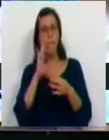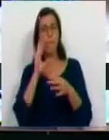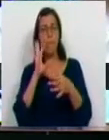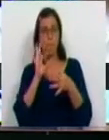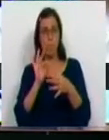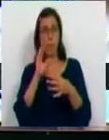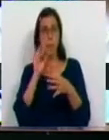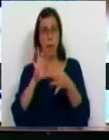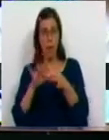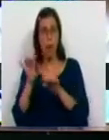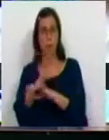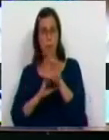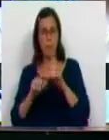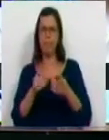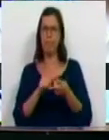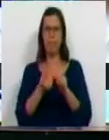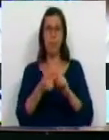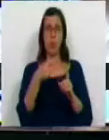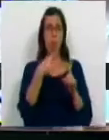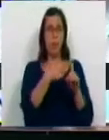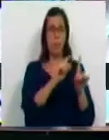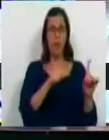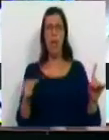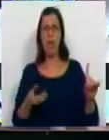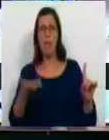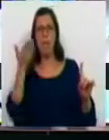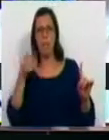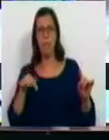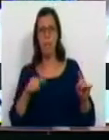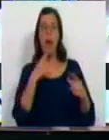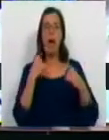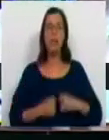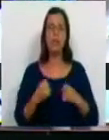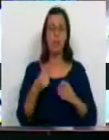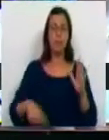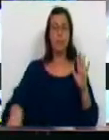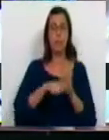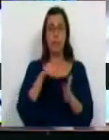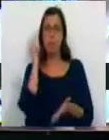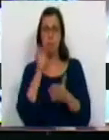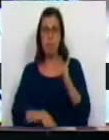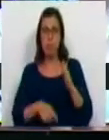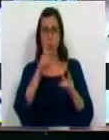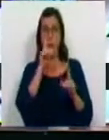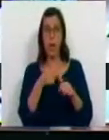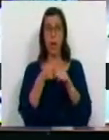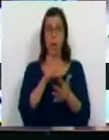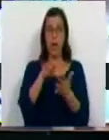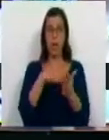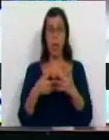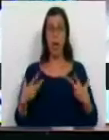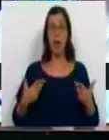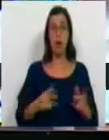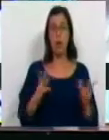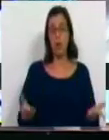bancária, cujo efeito é mais perverso do que benéfico, e, por outro lado, a insistir em ameaçar com sanções quem não segue o plano de